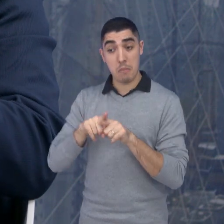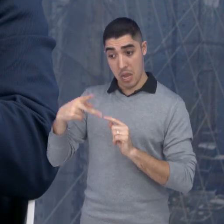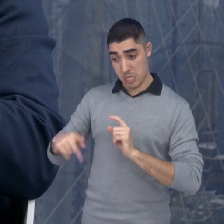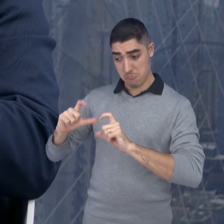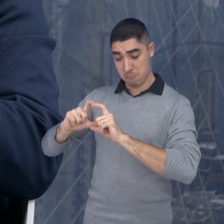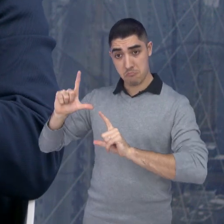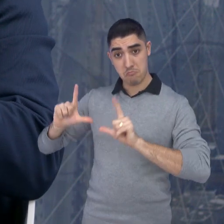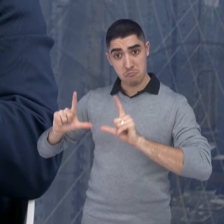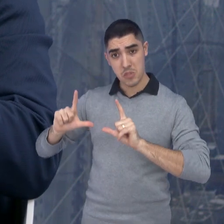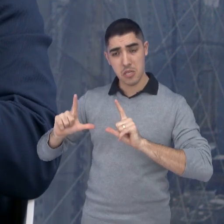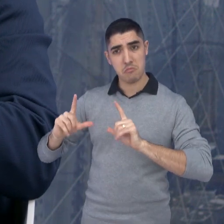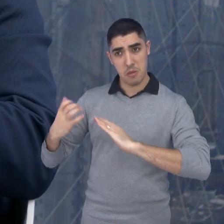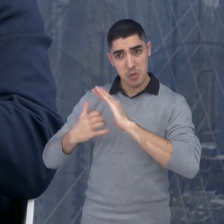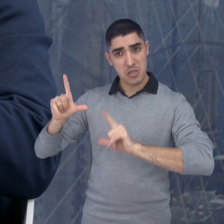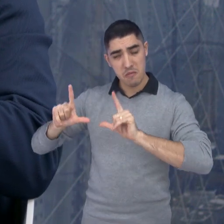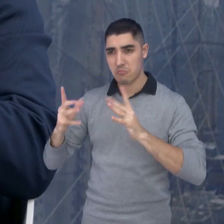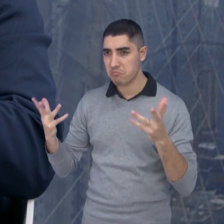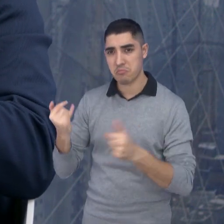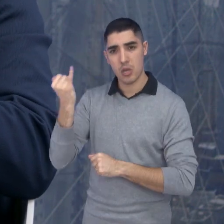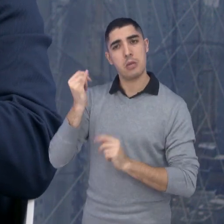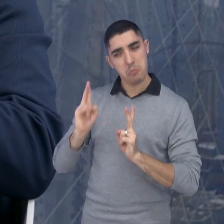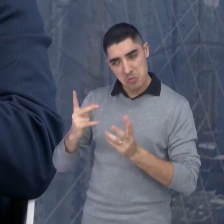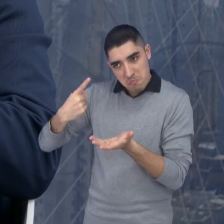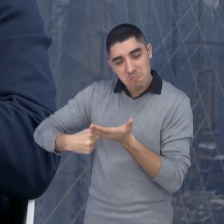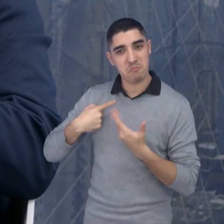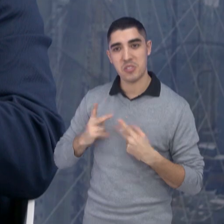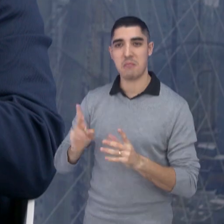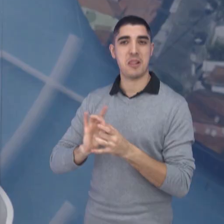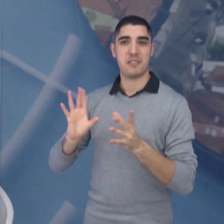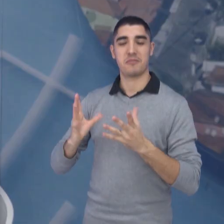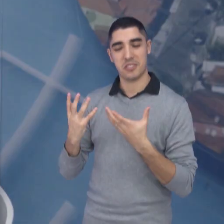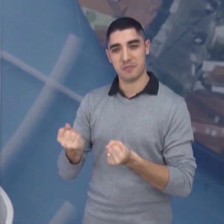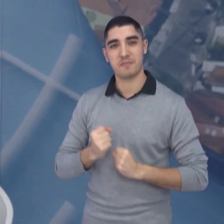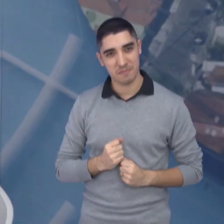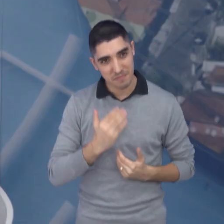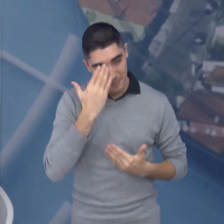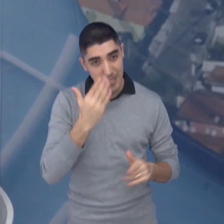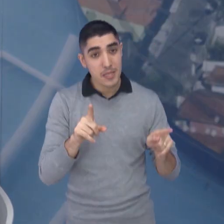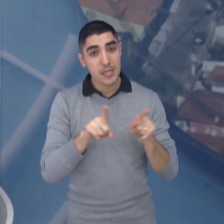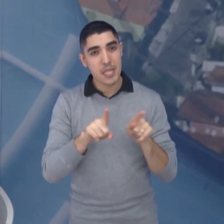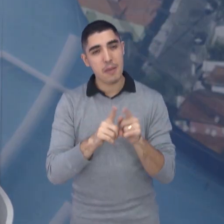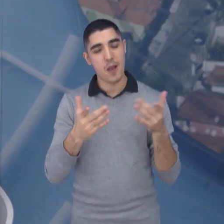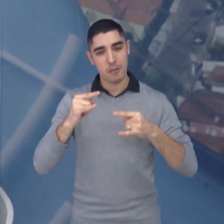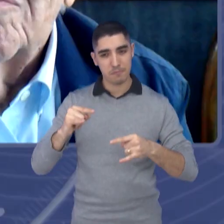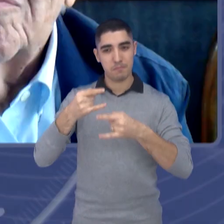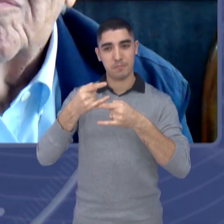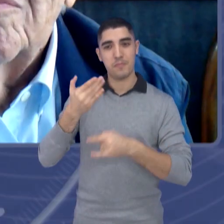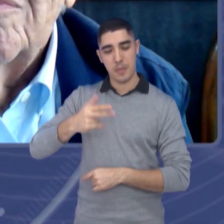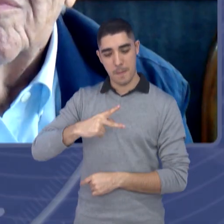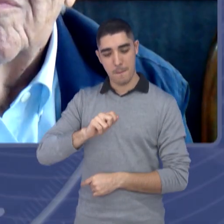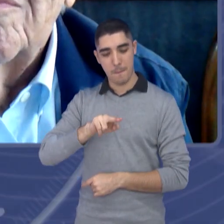órgão muito sério de imprensa. Contem sempre comigo, estou à sua disposição. É isso, muito obrigada, viu? Quero agradecer também Paulo de Faria,